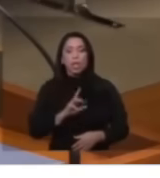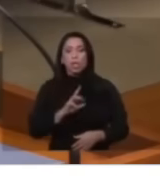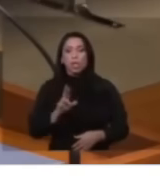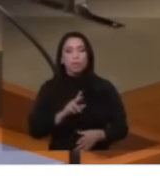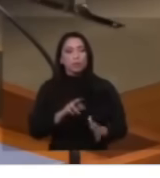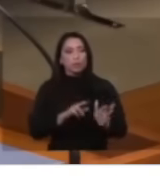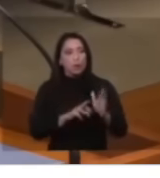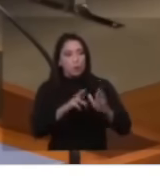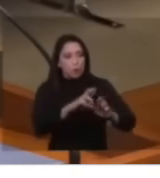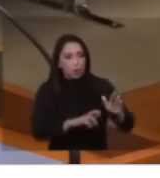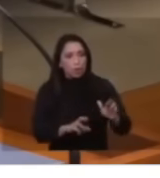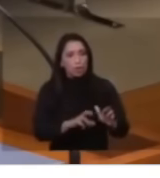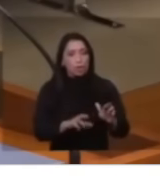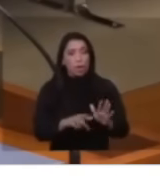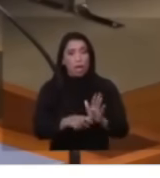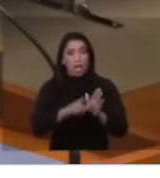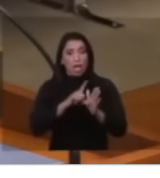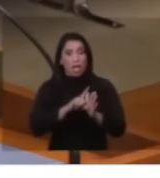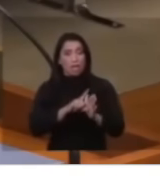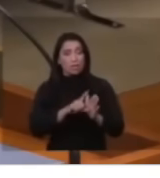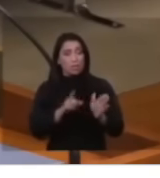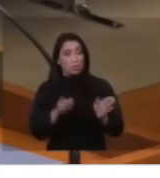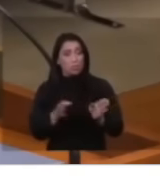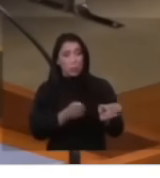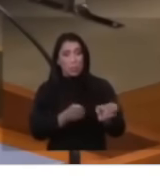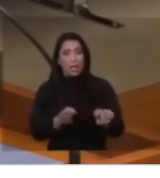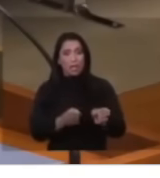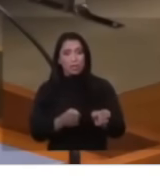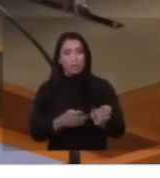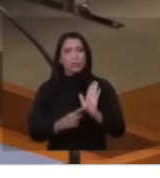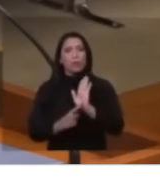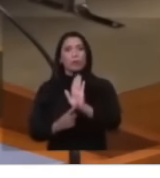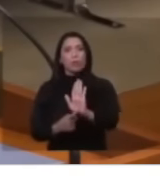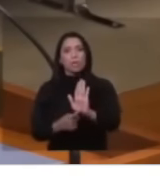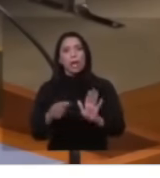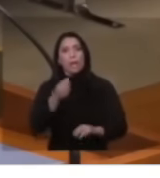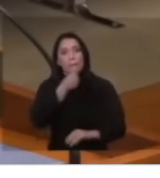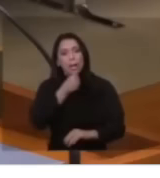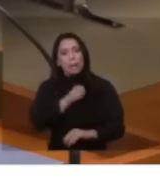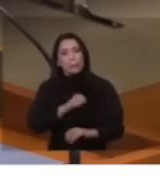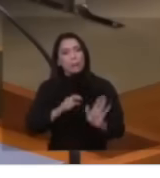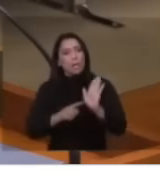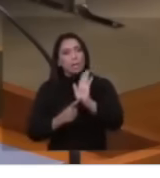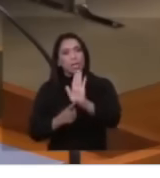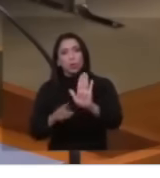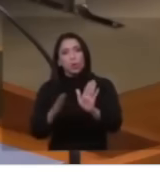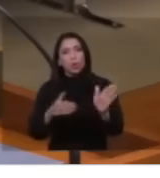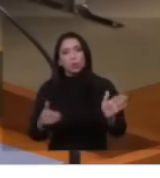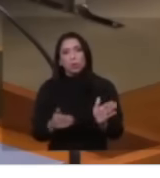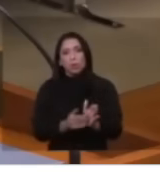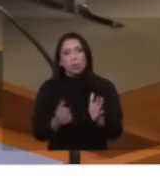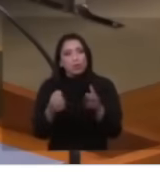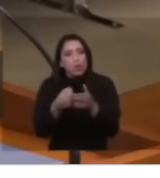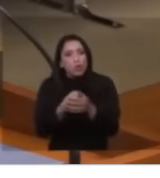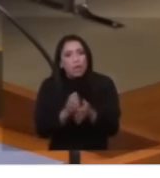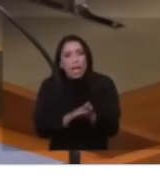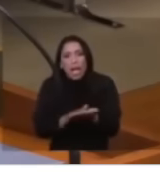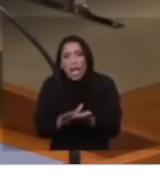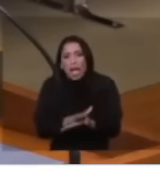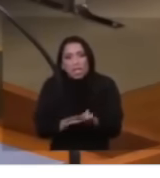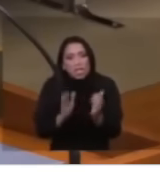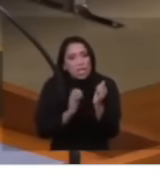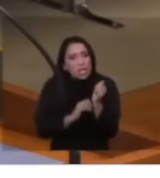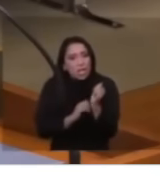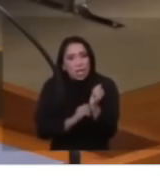corregedor, antes do prazo que ele me determinou, eu farei para a imprensa, porque eu não tenho nada a esconder